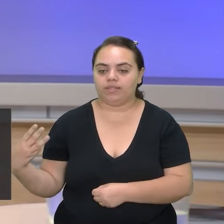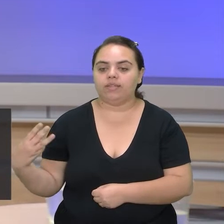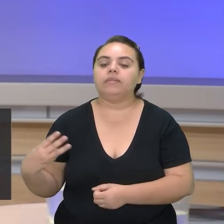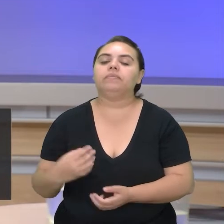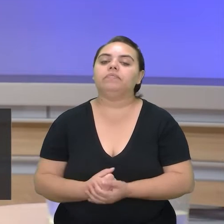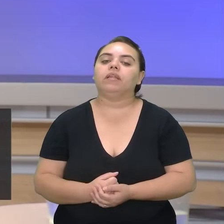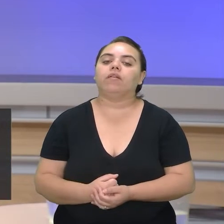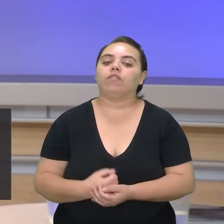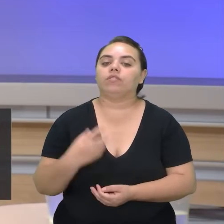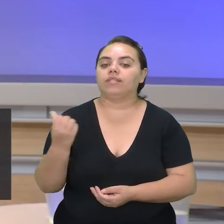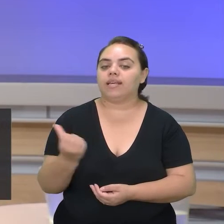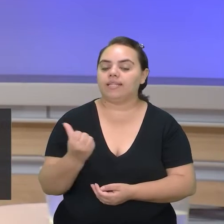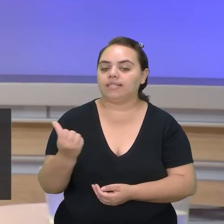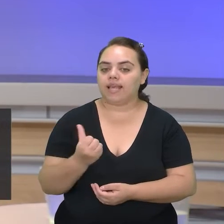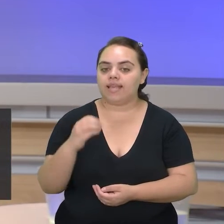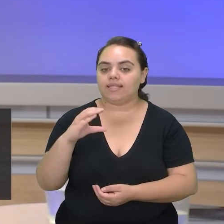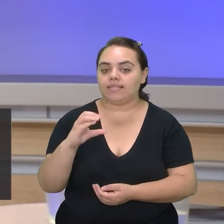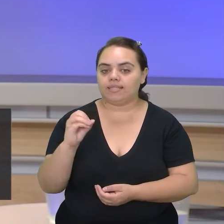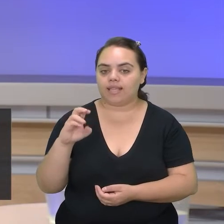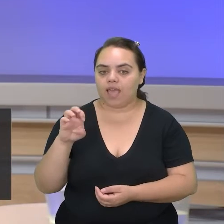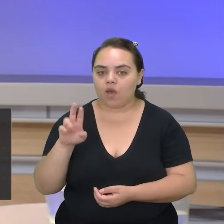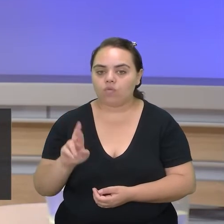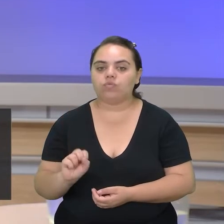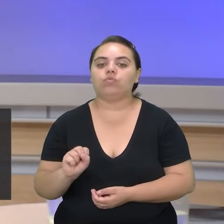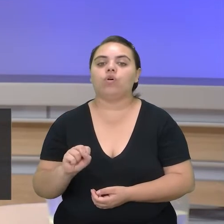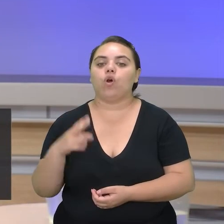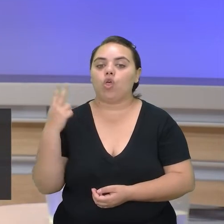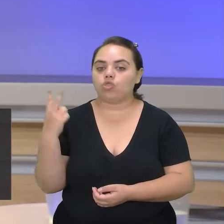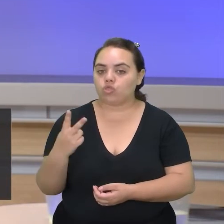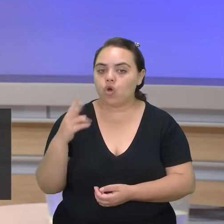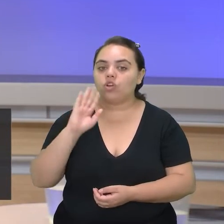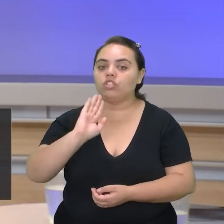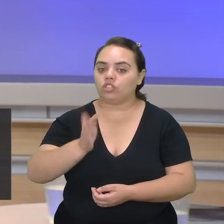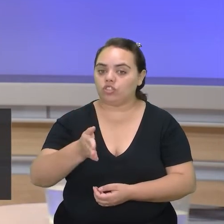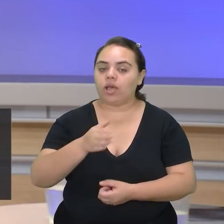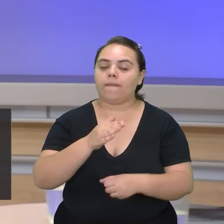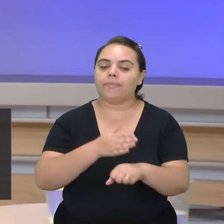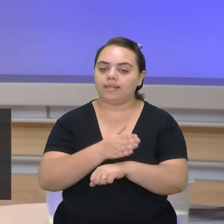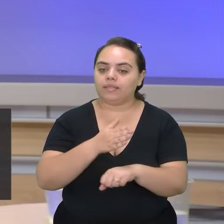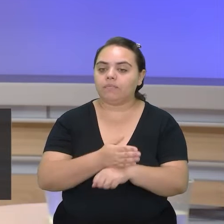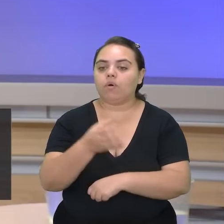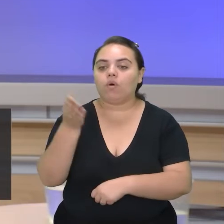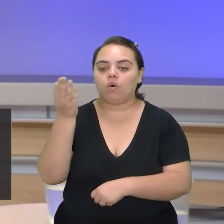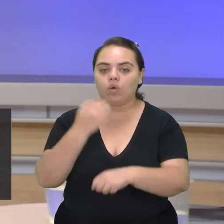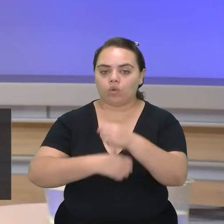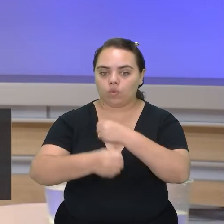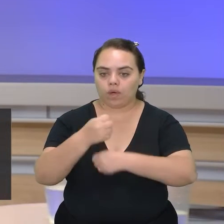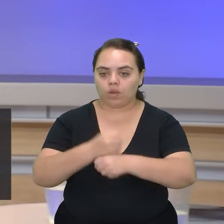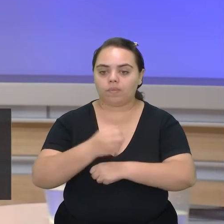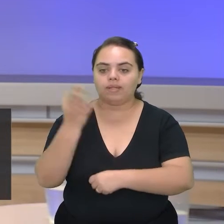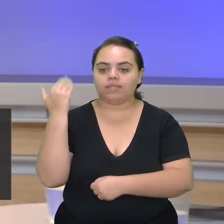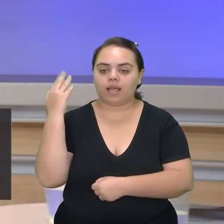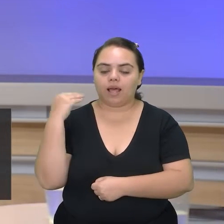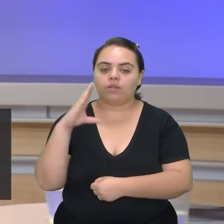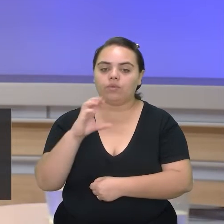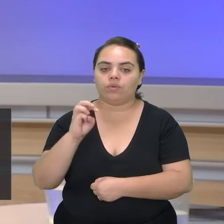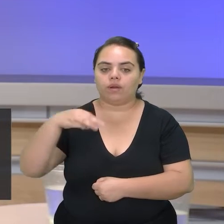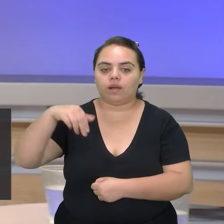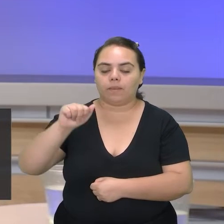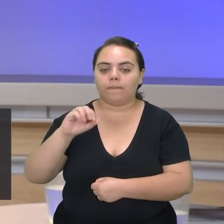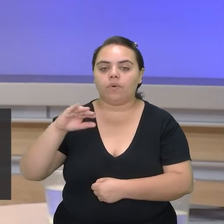Vão ser 6 céus, né? 2, inclusive, que já participaram ano passado. Então, vai ter plantio no Campo Limpo,